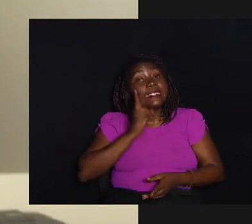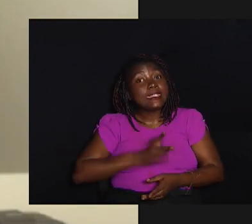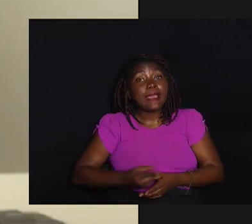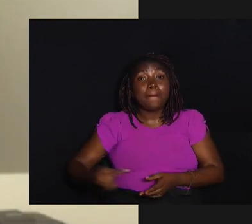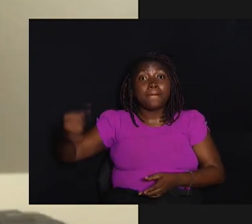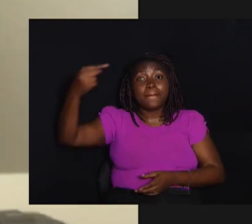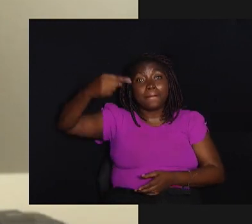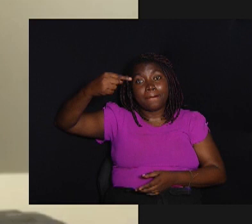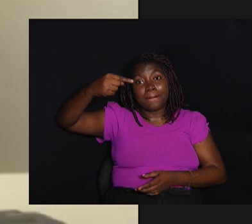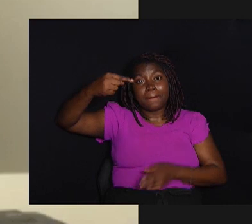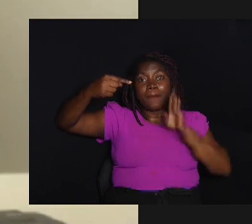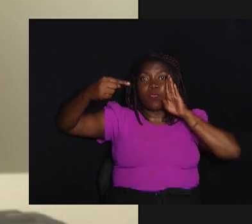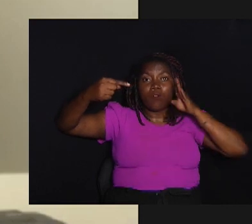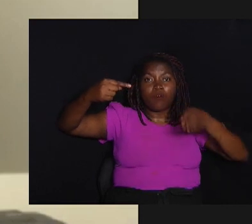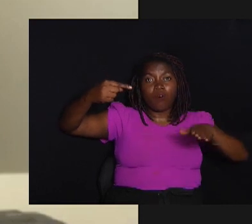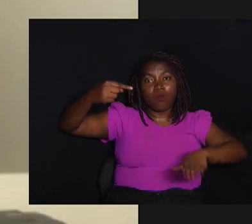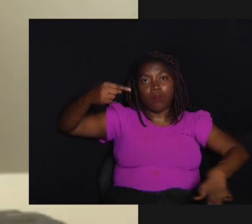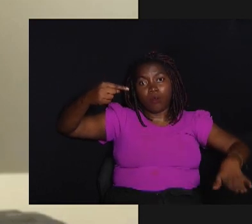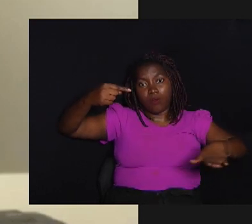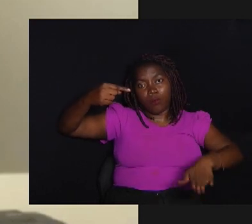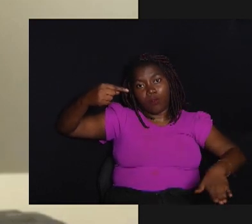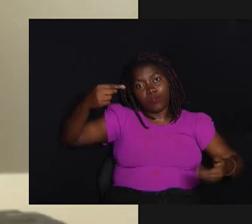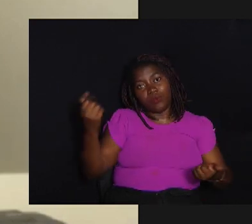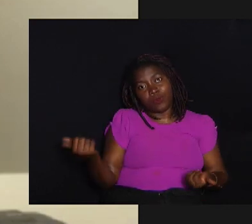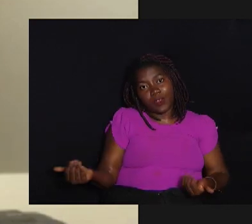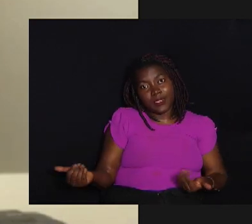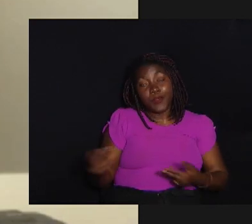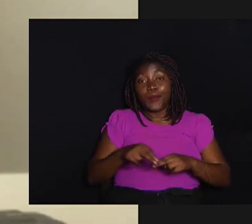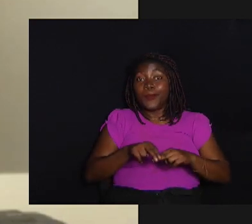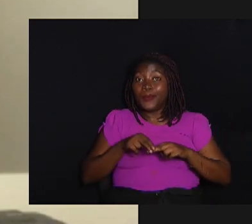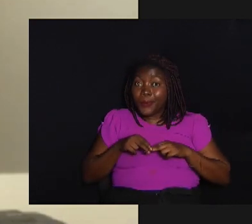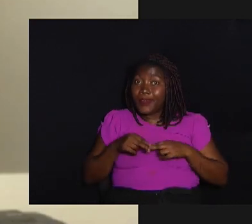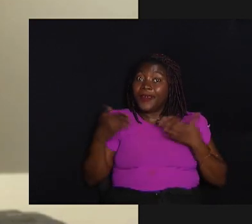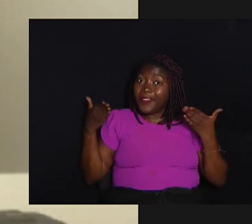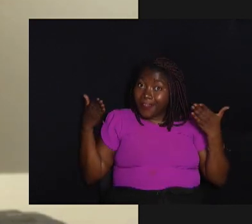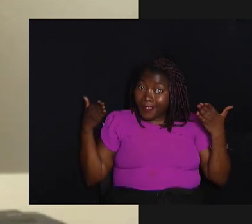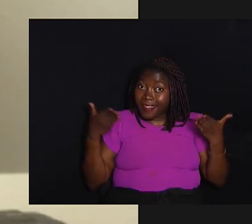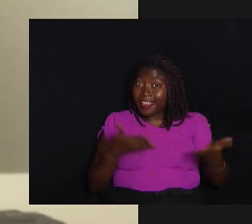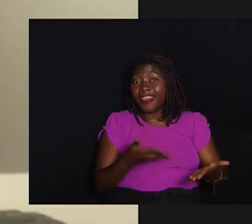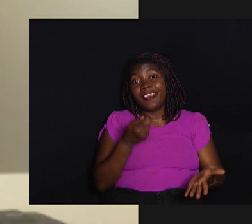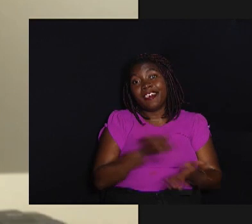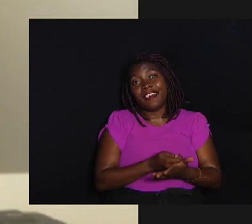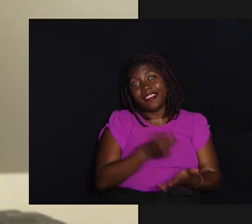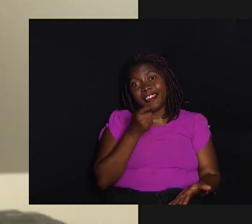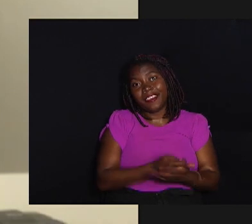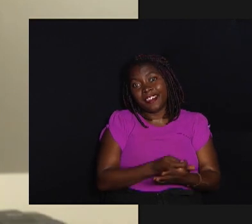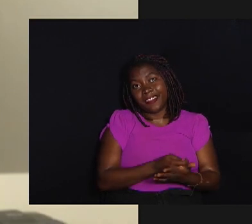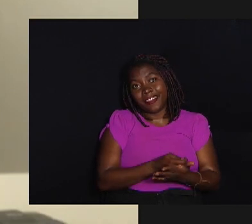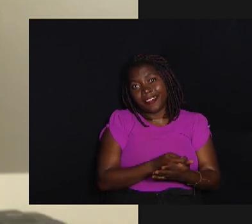primeiro lugar o foco na criança e no adolescente, porque eles são quem deve, né, os personagens que devem